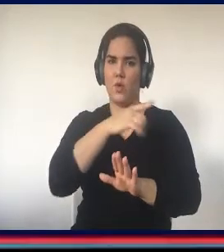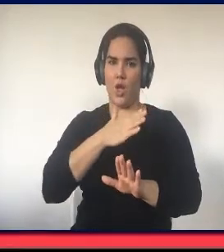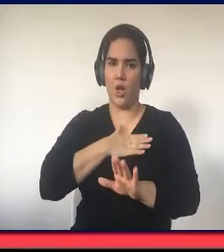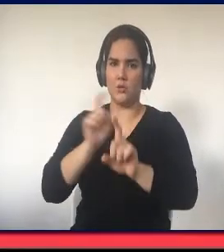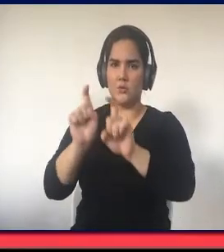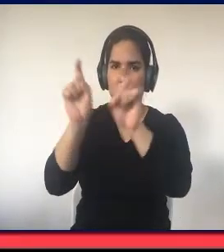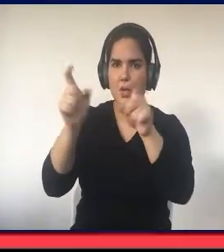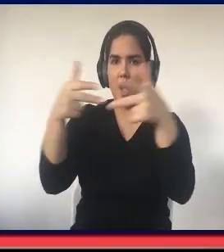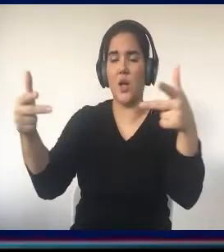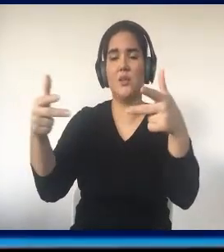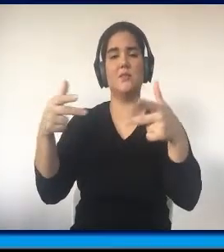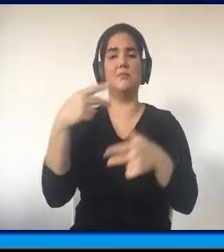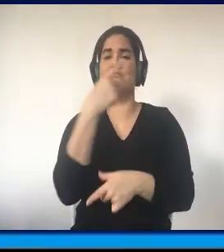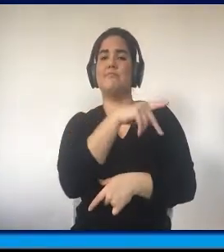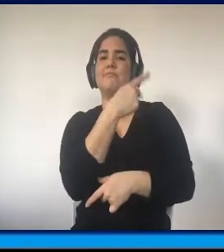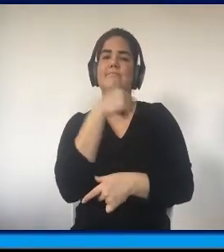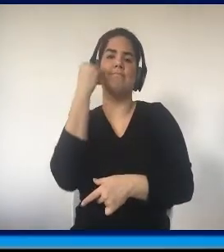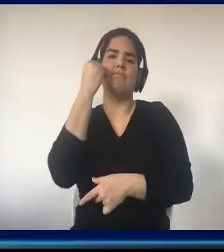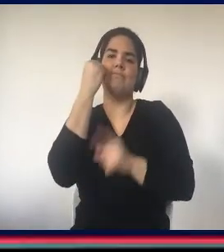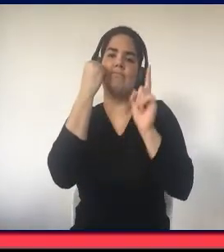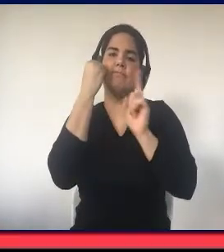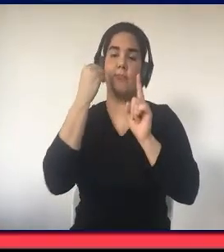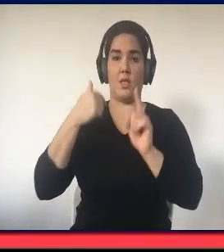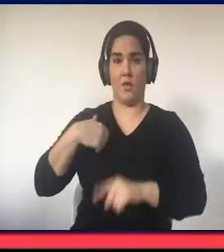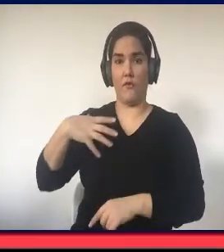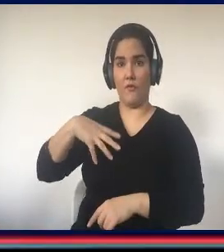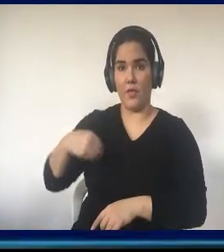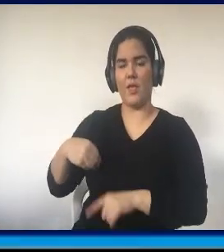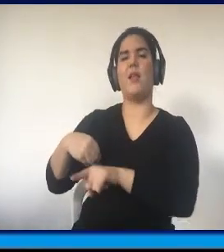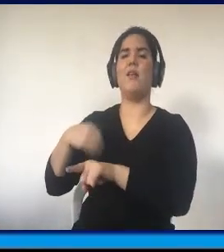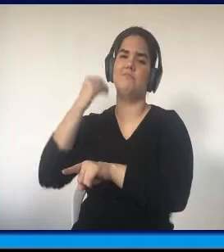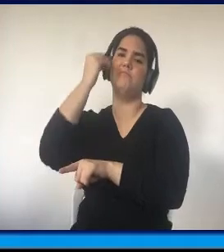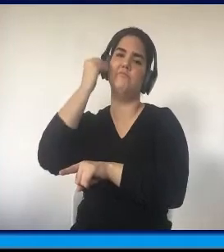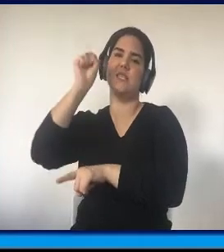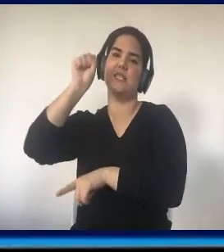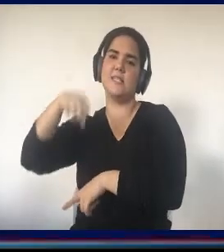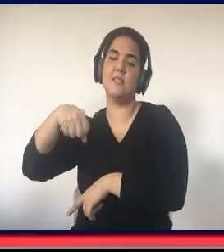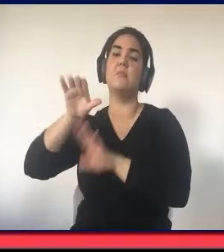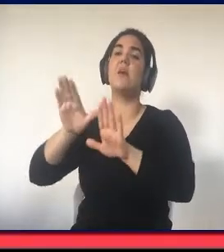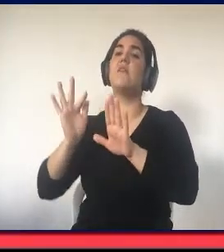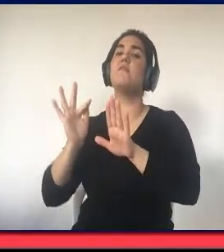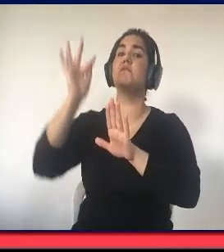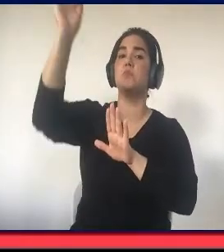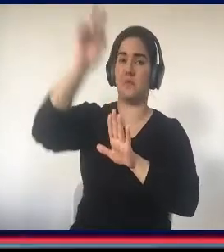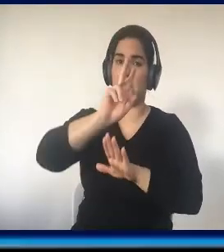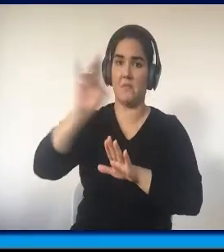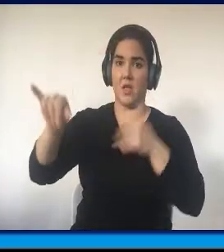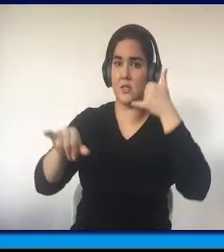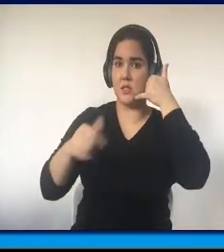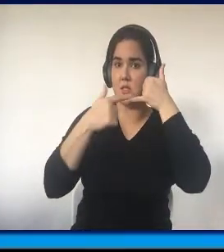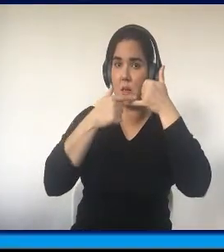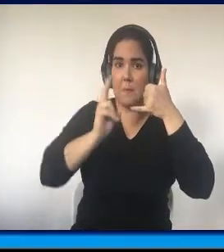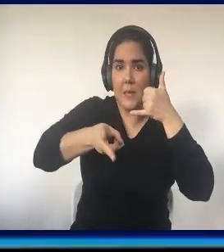dela. Mas a minha filha é a realidade dela. Mas será que lá no futuro vai existir celular? Ou vai ser um chip implantado